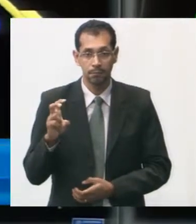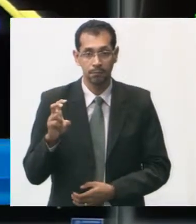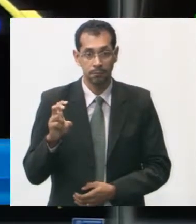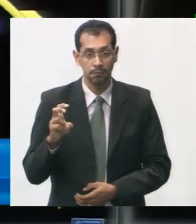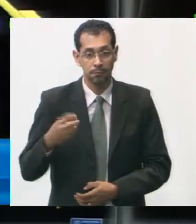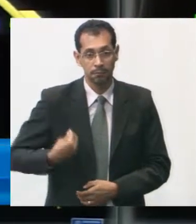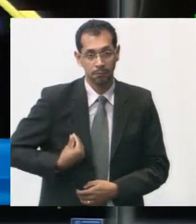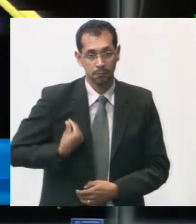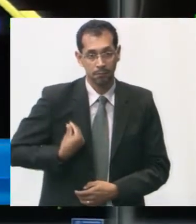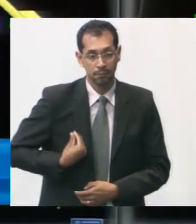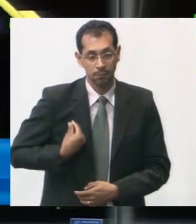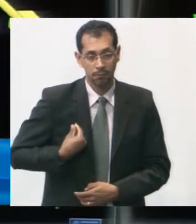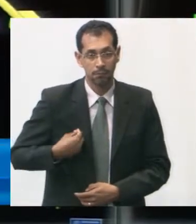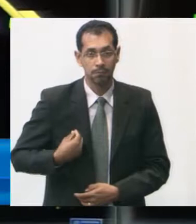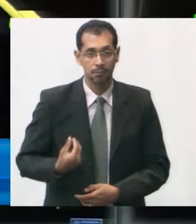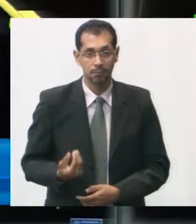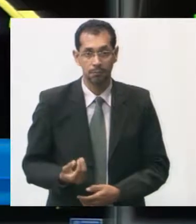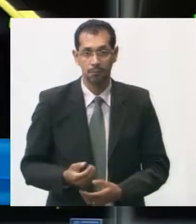presente,